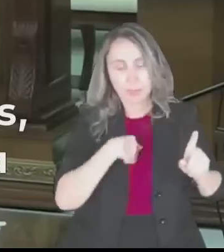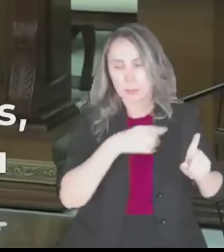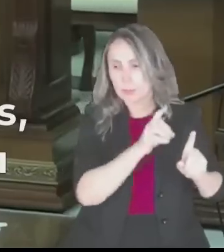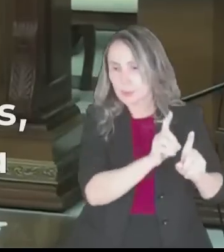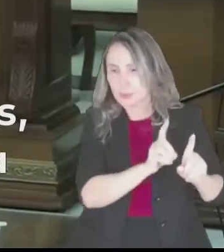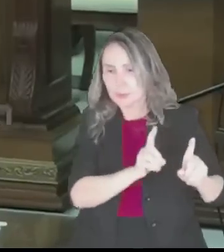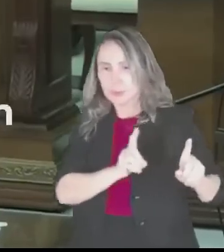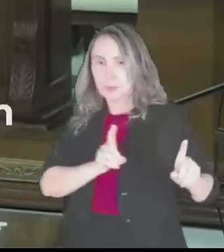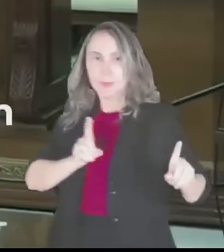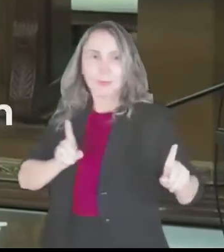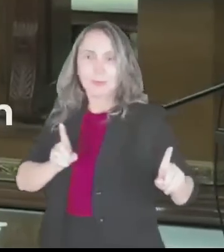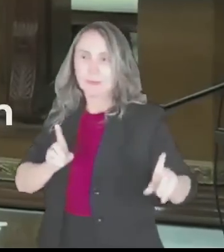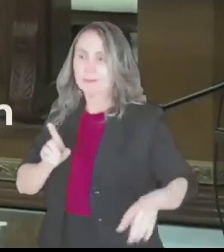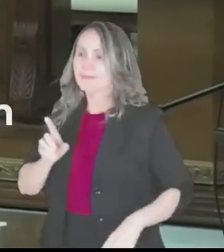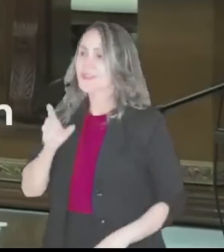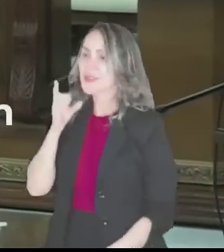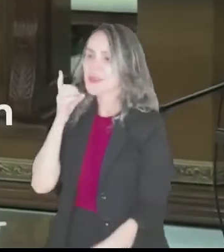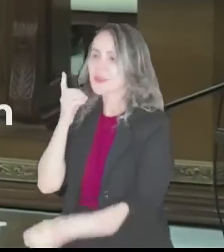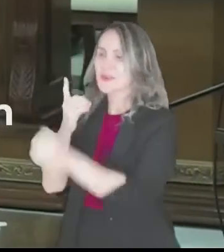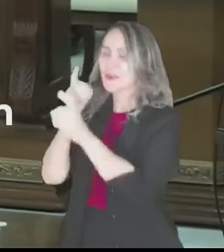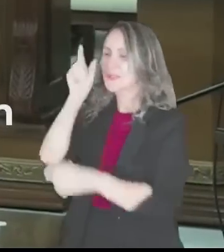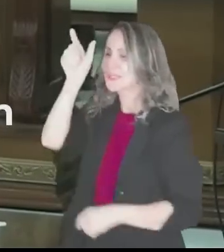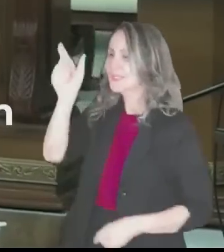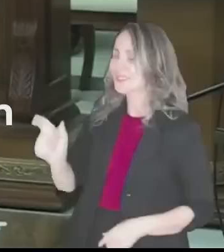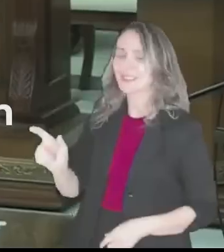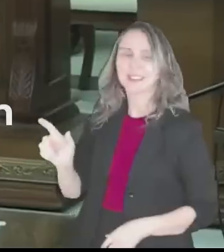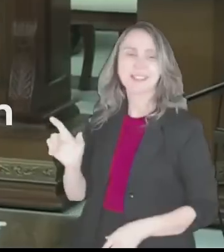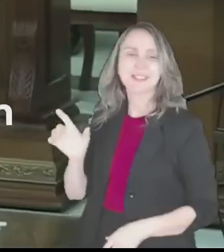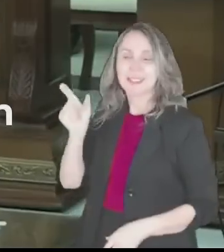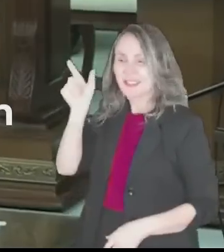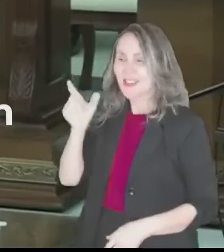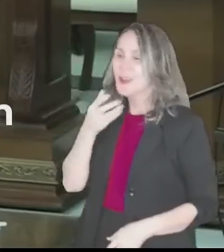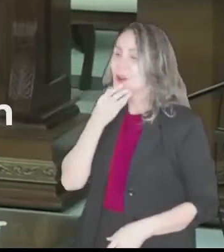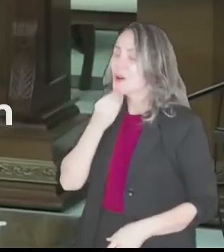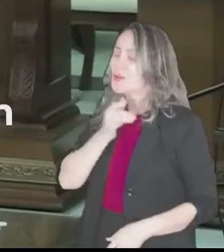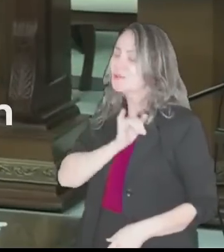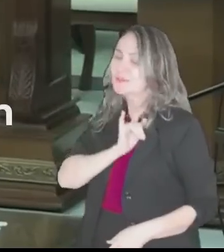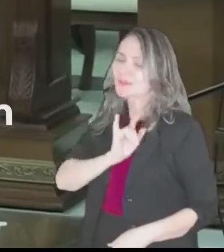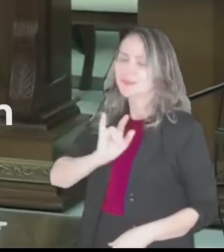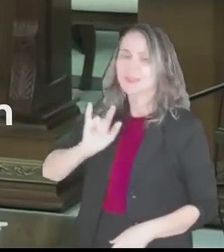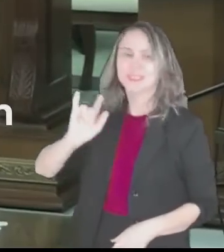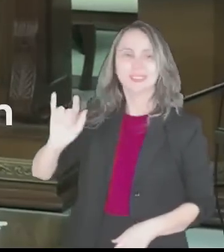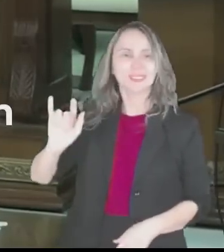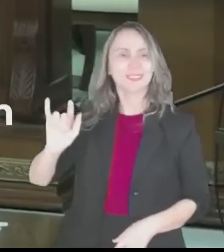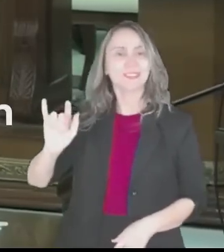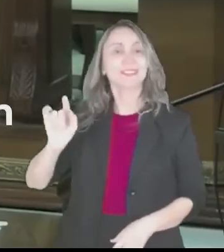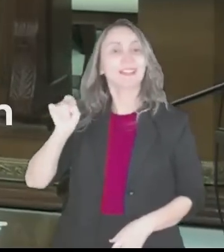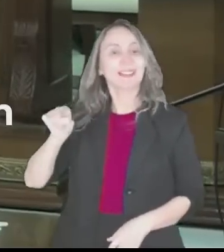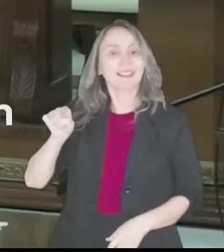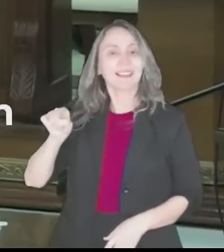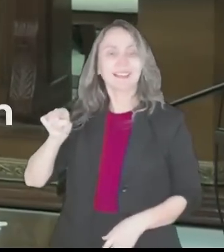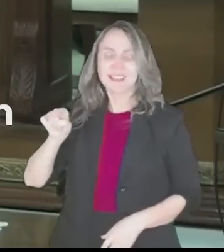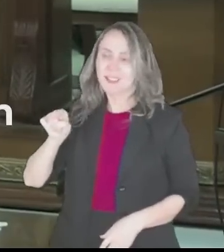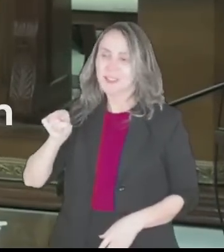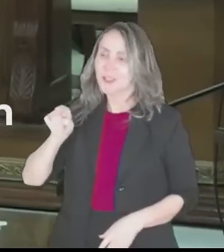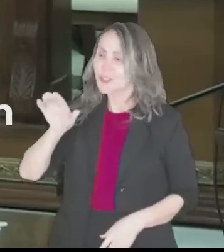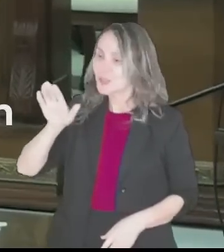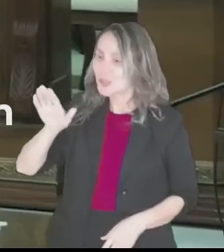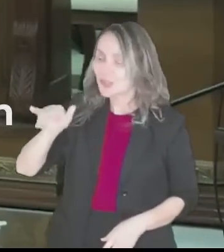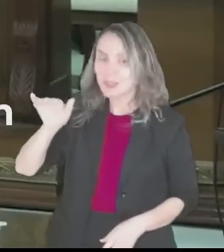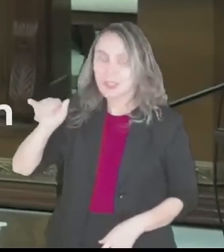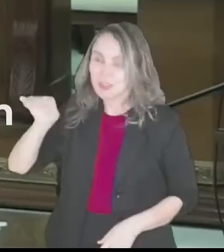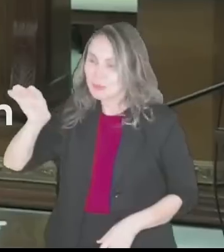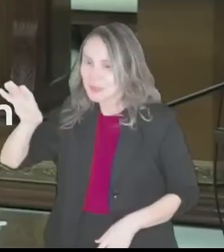minha alma. Detive-o até que o introduzi em casa de